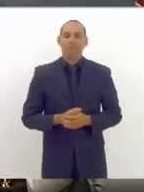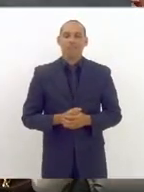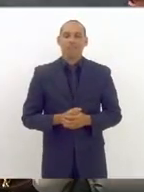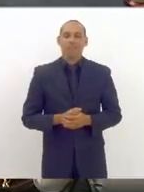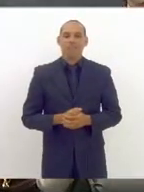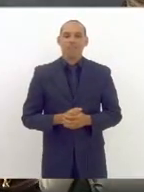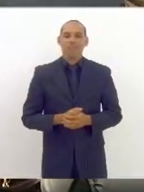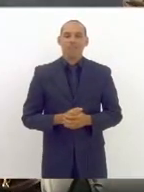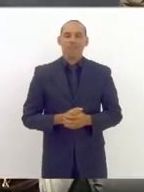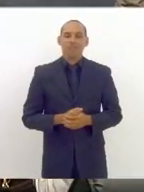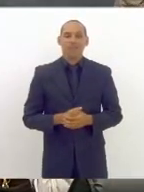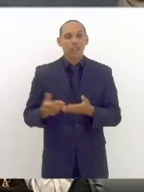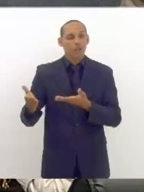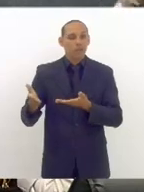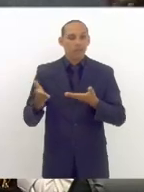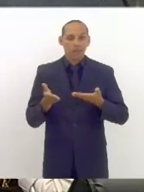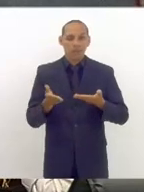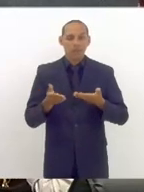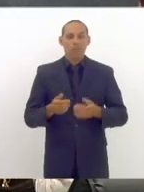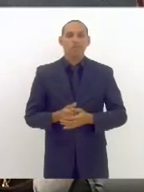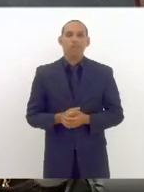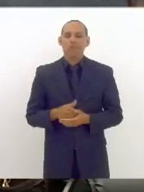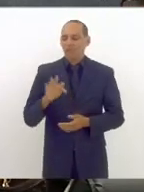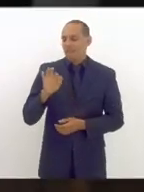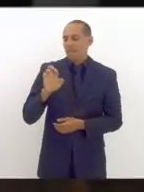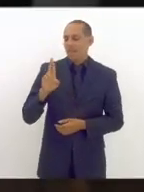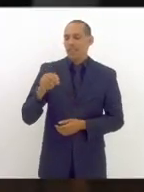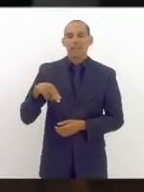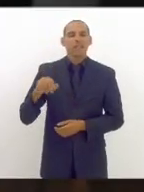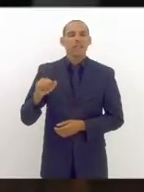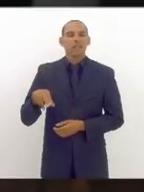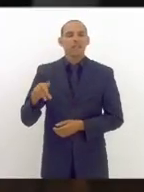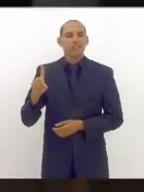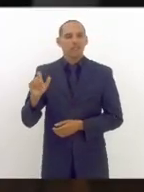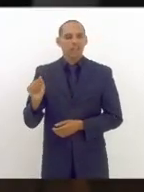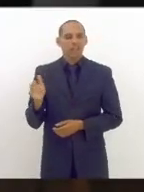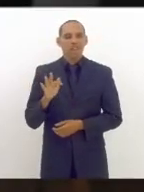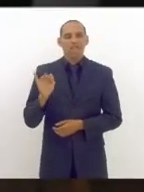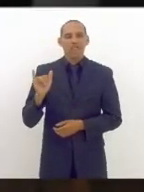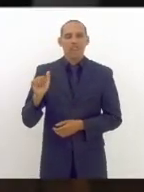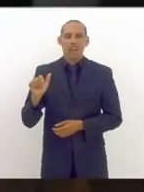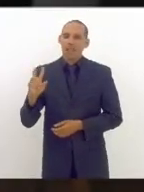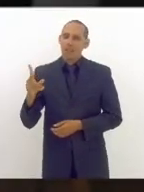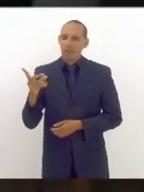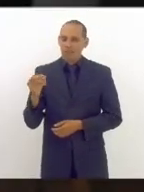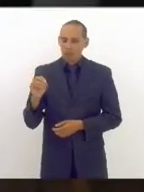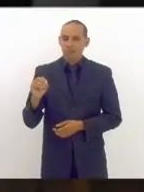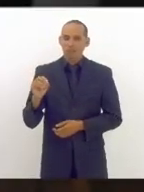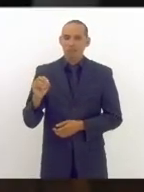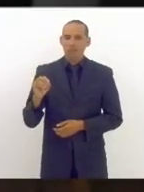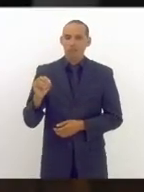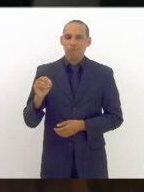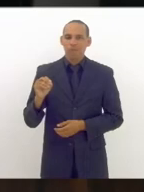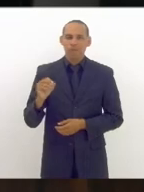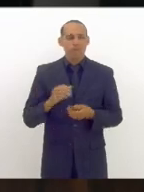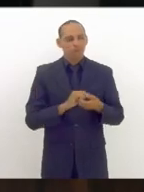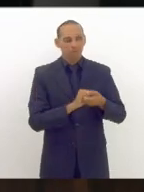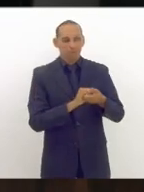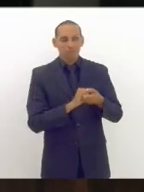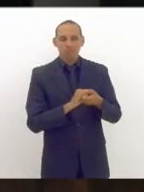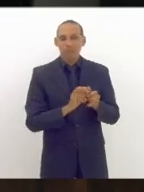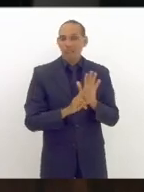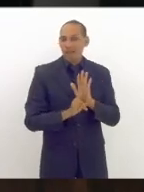Eu quero aqui convidar Fernanda Fialho para fazer uma saudação aqui em nome da